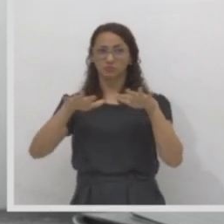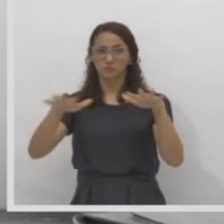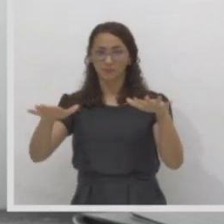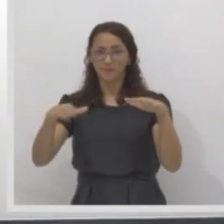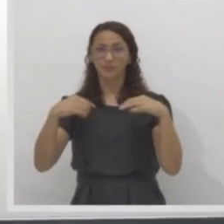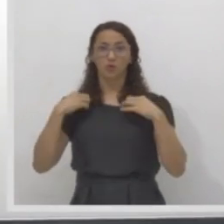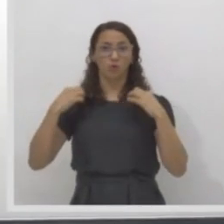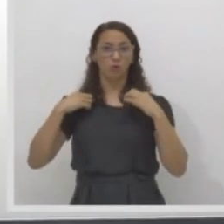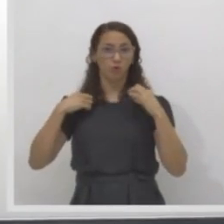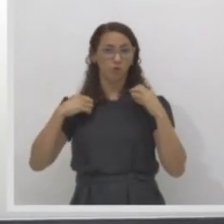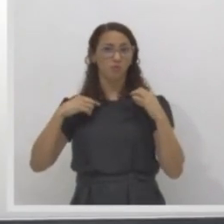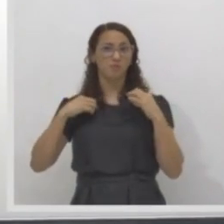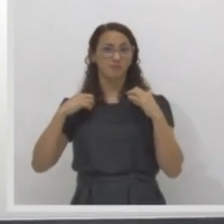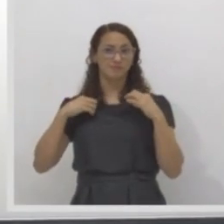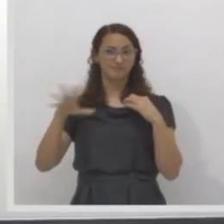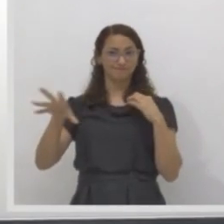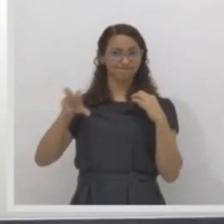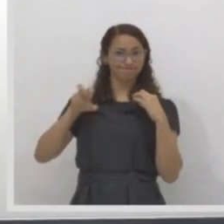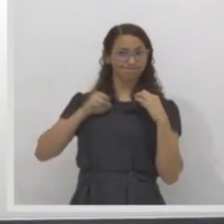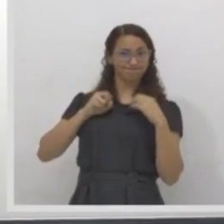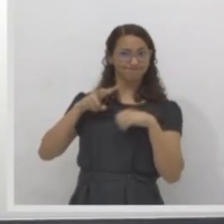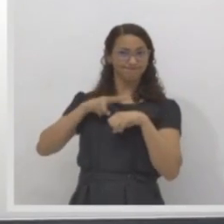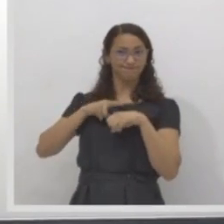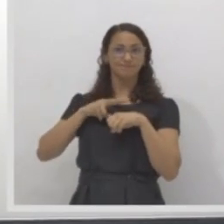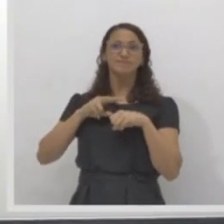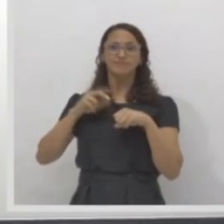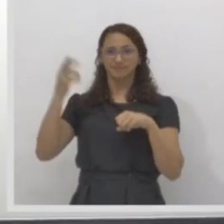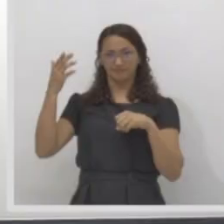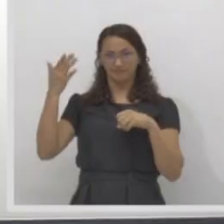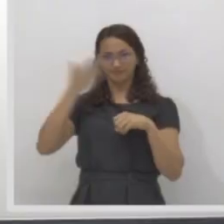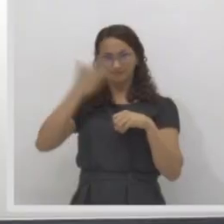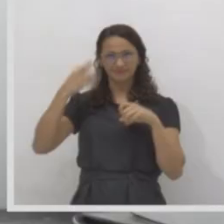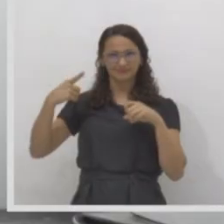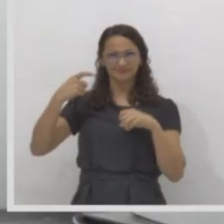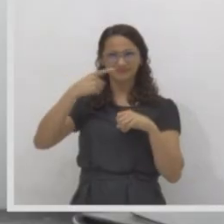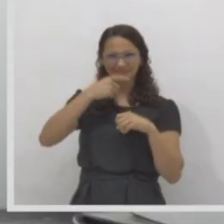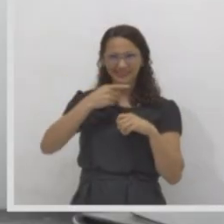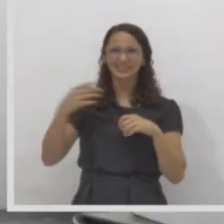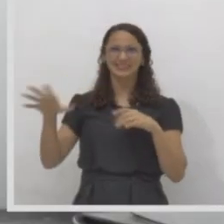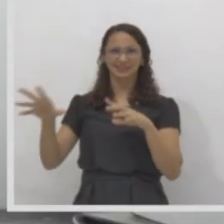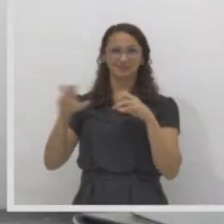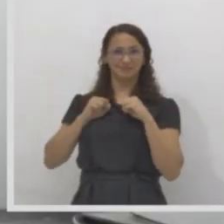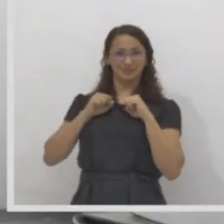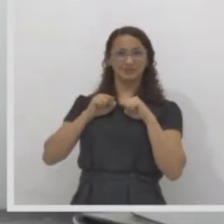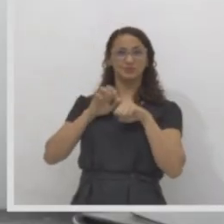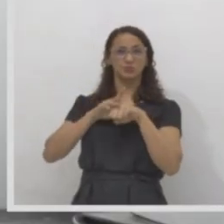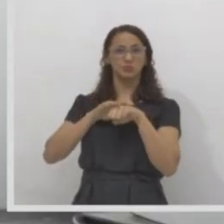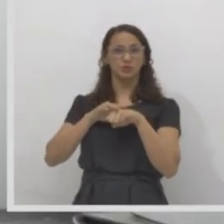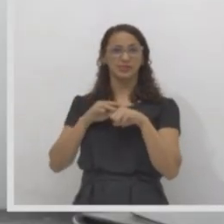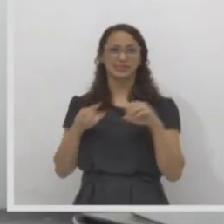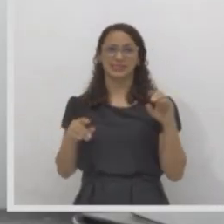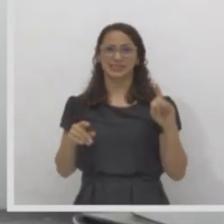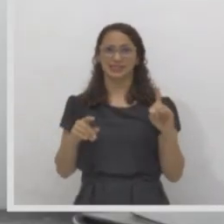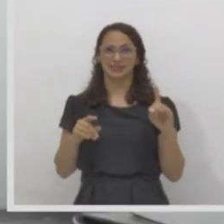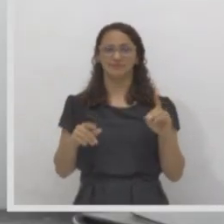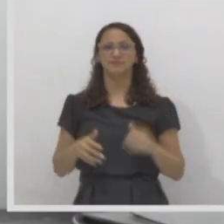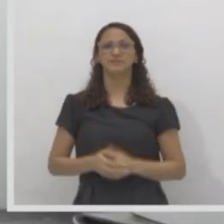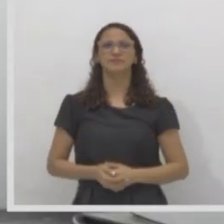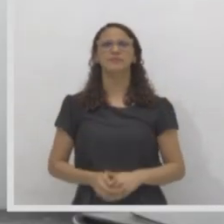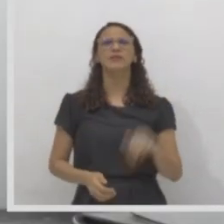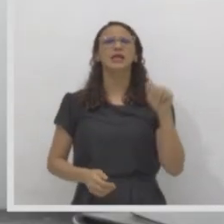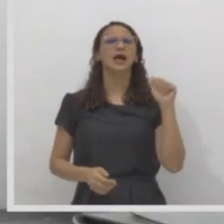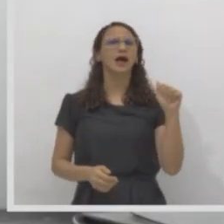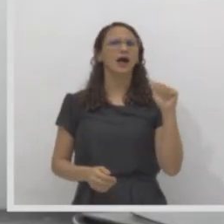Então, pelas imagens, aí você já tem dicas. Vamos completar com o nome das doenças? Na letra A, o que completa é